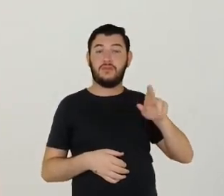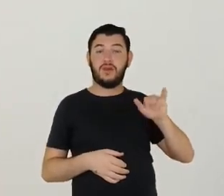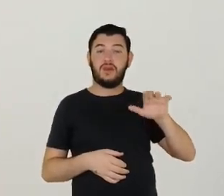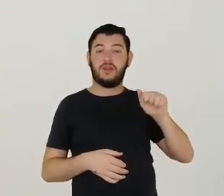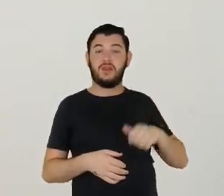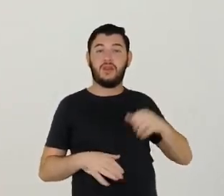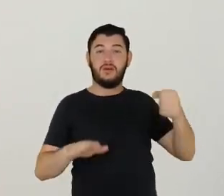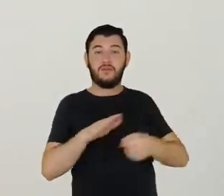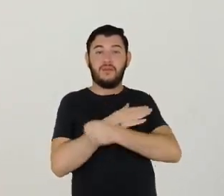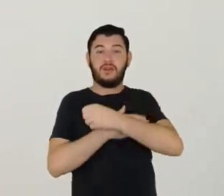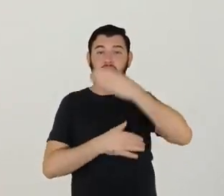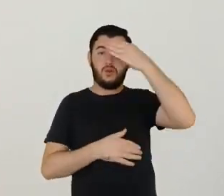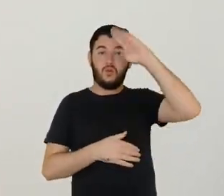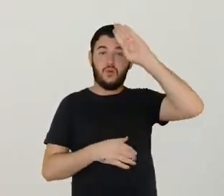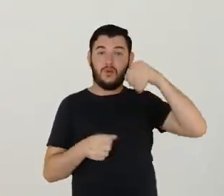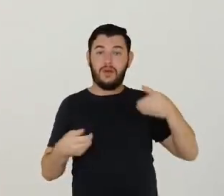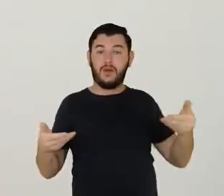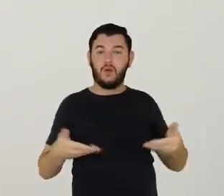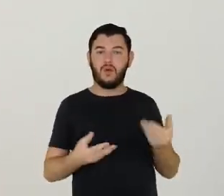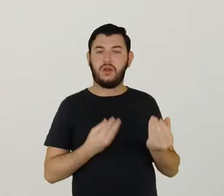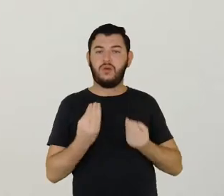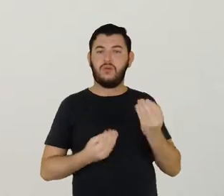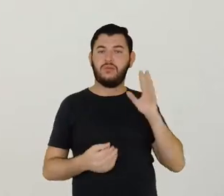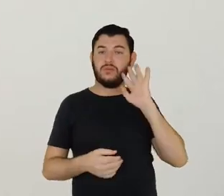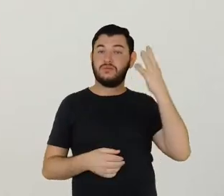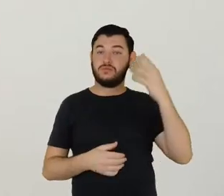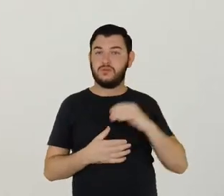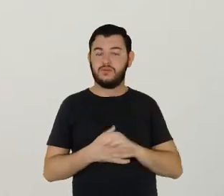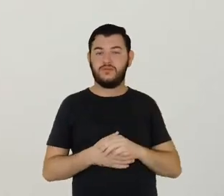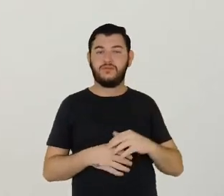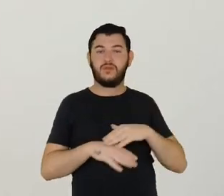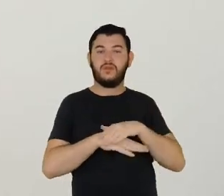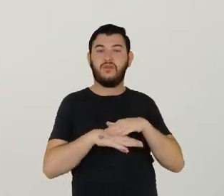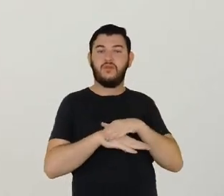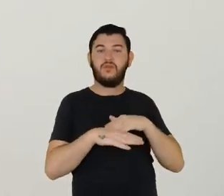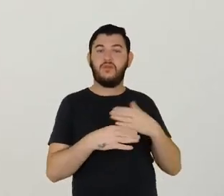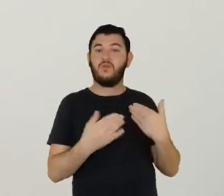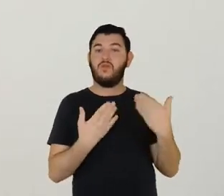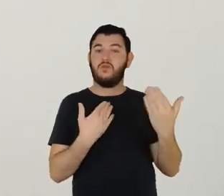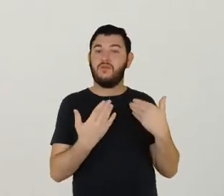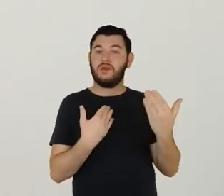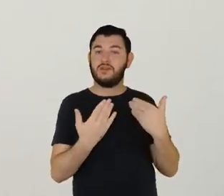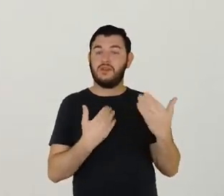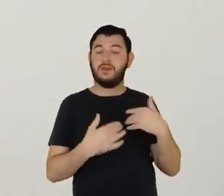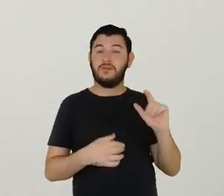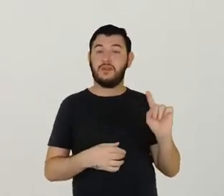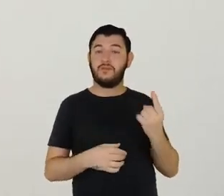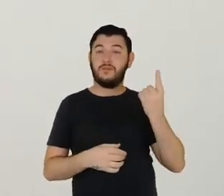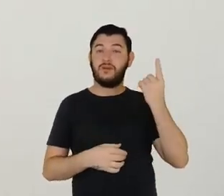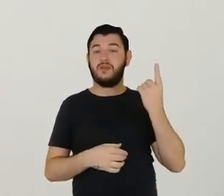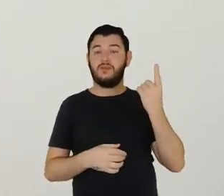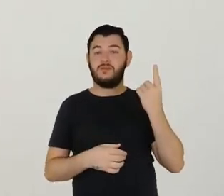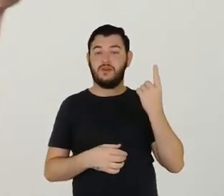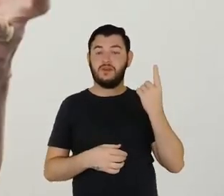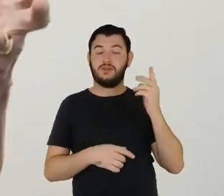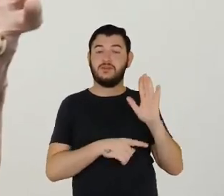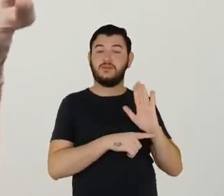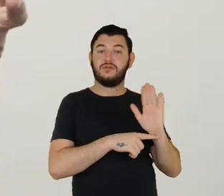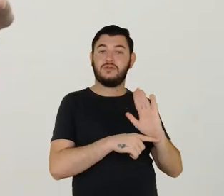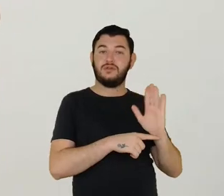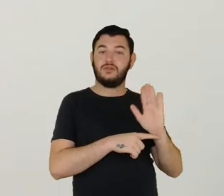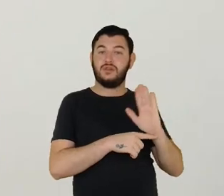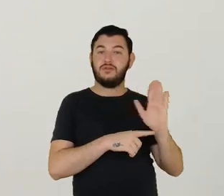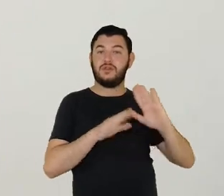escola, coordenadora pedagógica. Fizeram pela primeira vez na história do cinema, da escola, um curso de 24